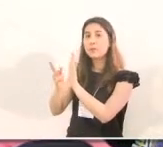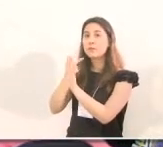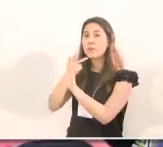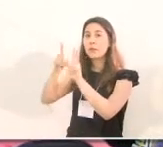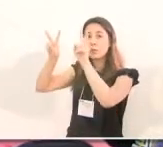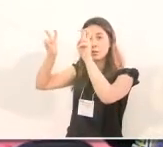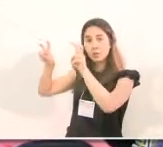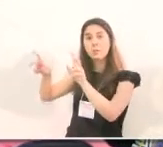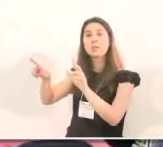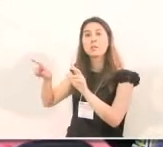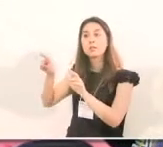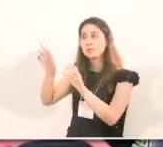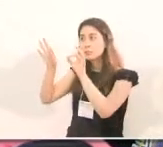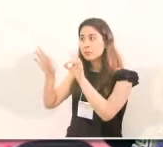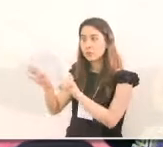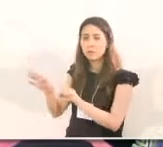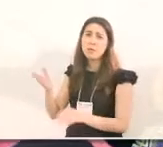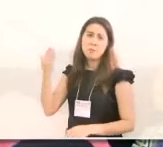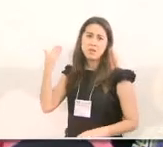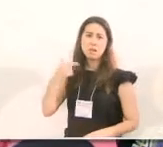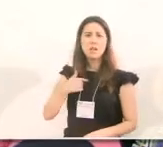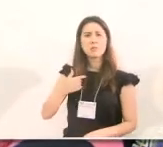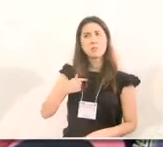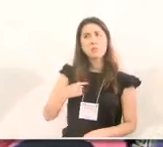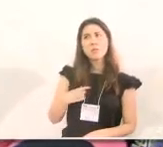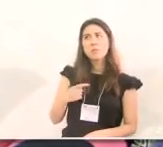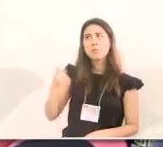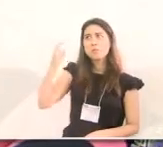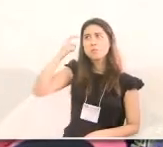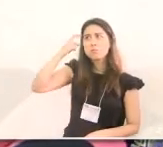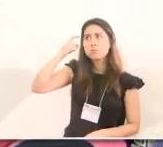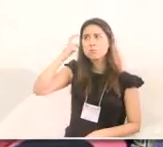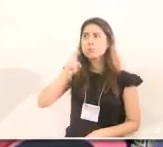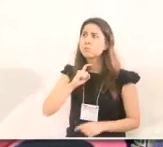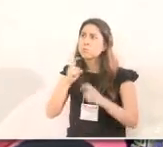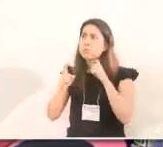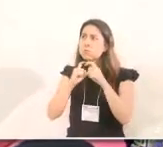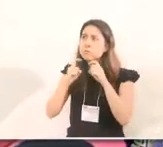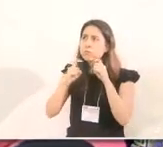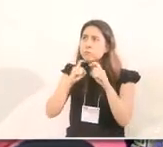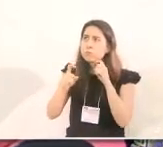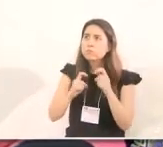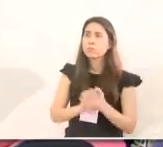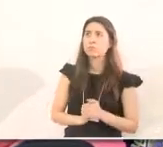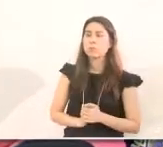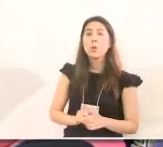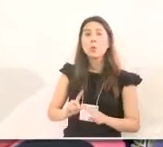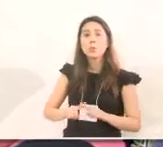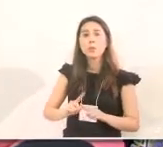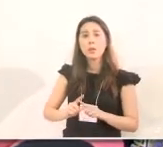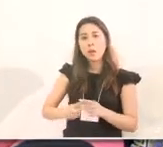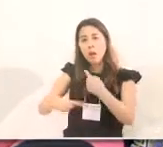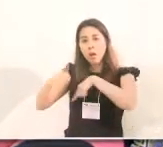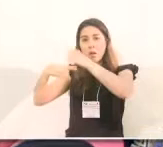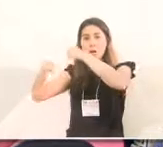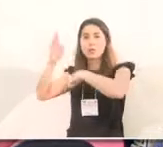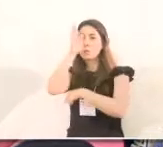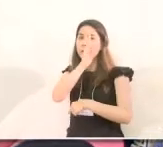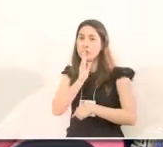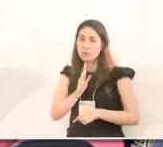uma dúvida muito grande porque antes de qualquer ciclo migratório antes do brasil transformar a